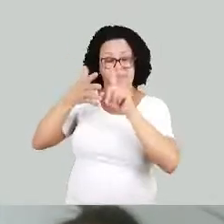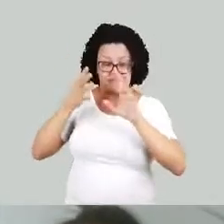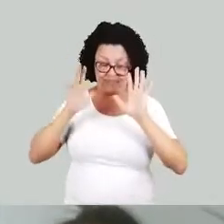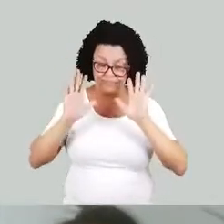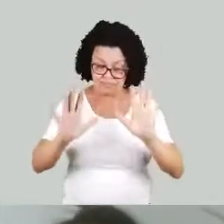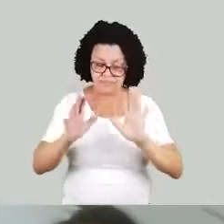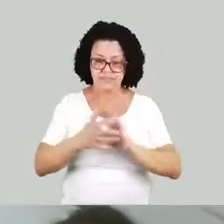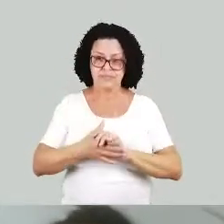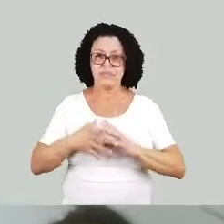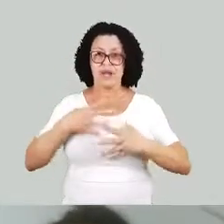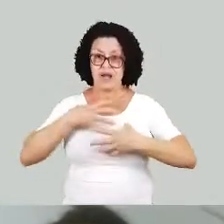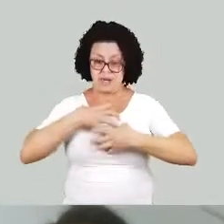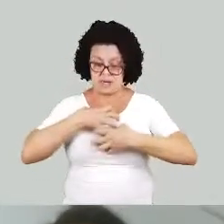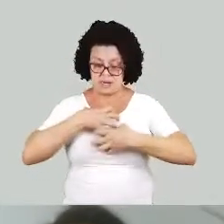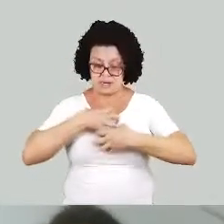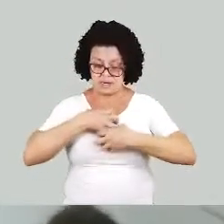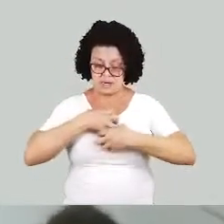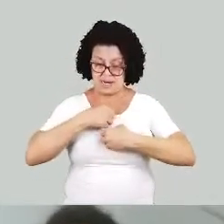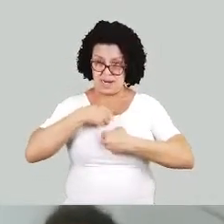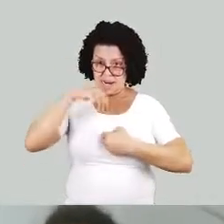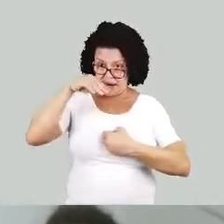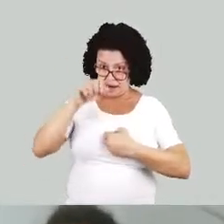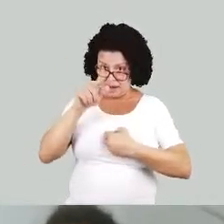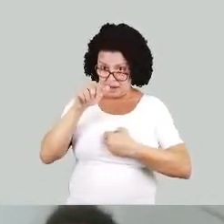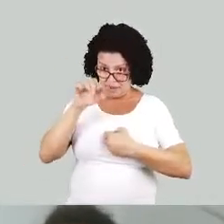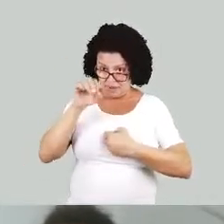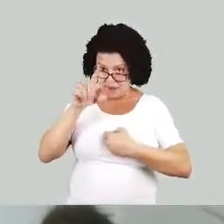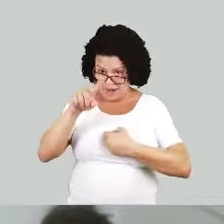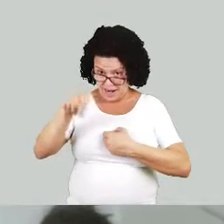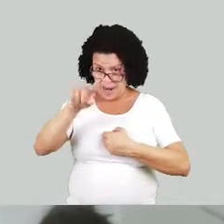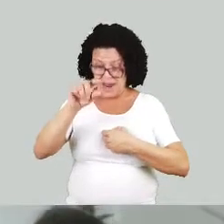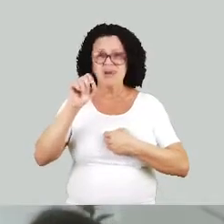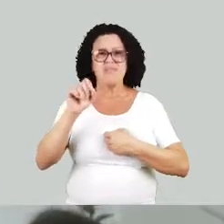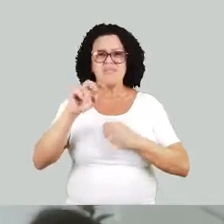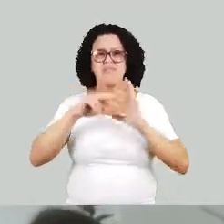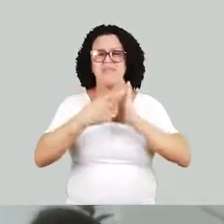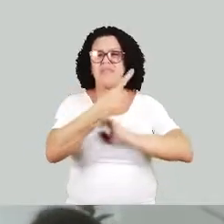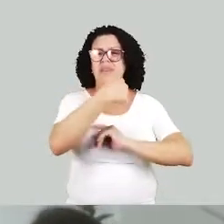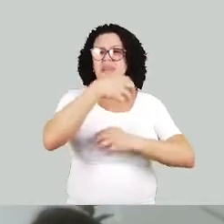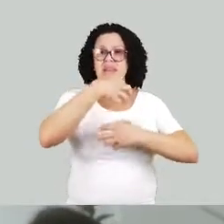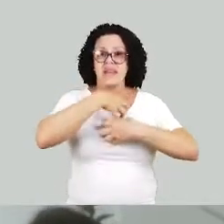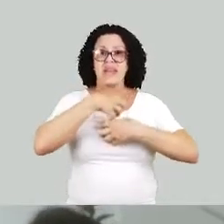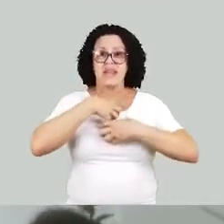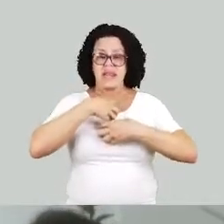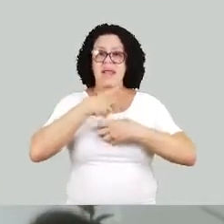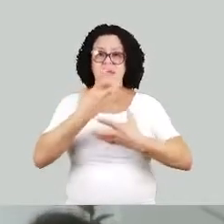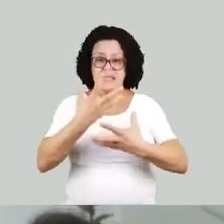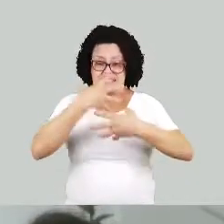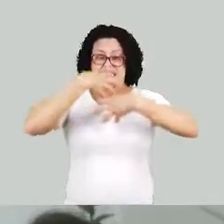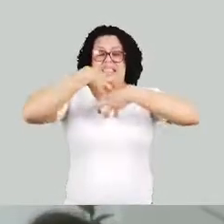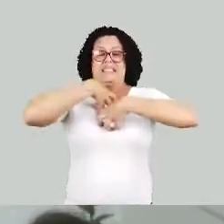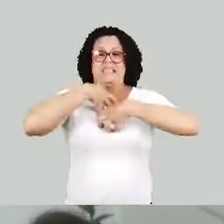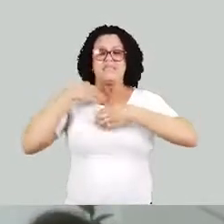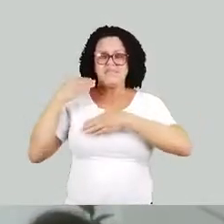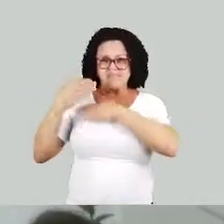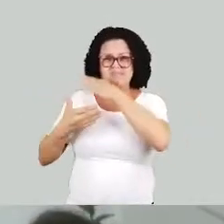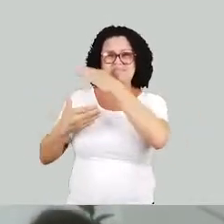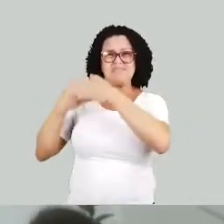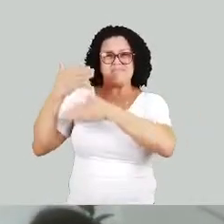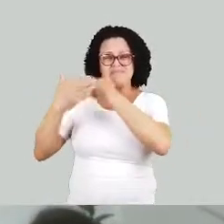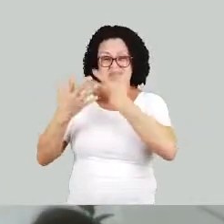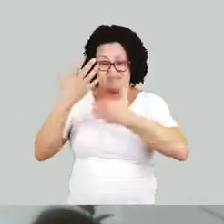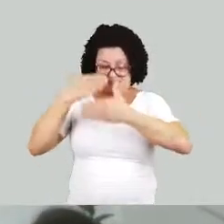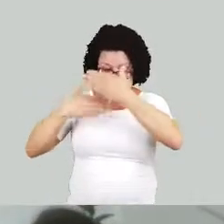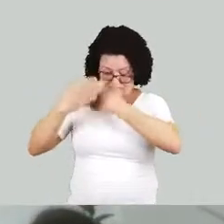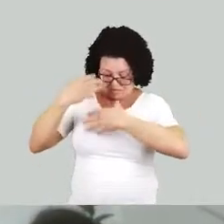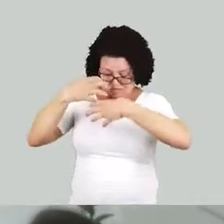né? A mágoa, ele costuma dizer, a mágoa se configura quando nós entramos mesmo num processo